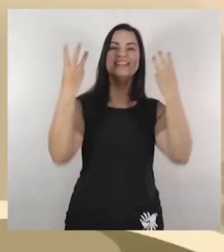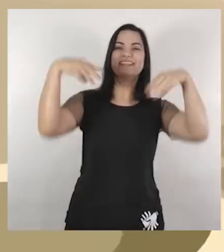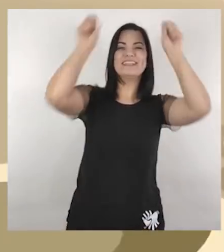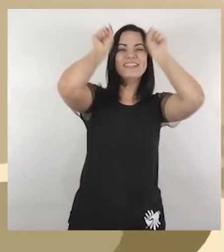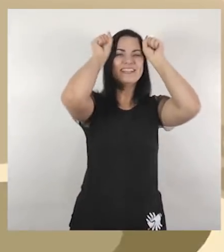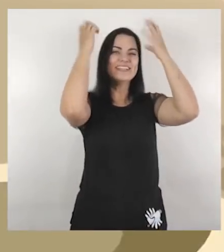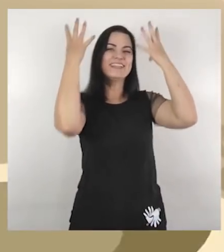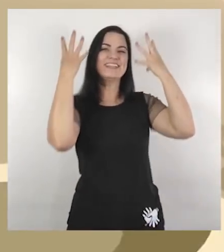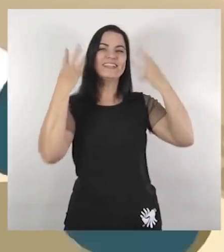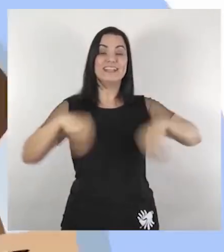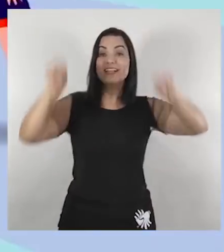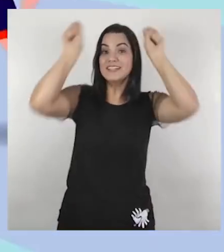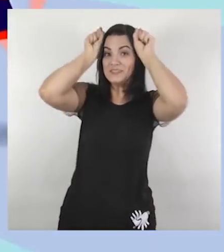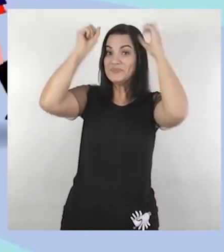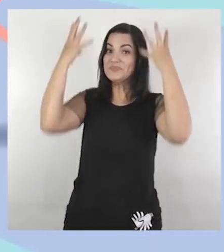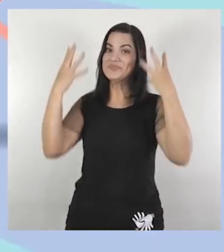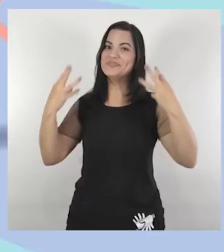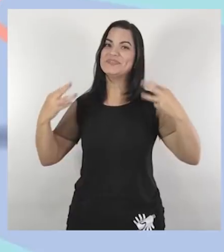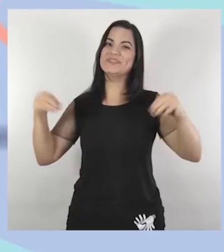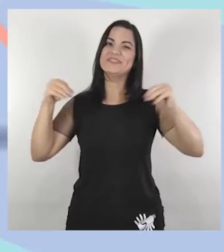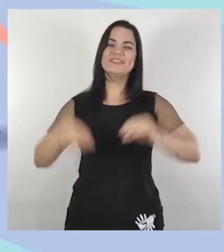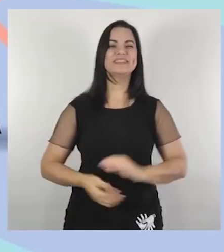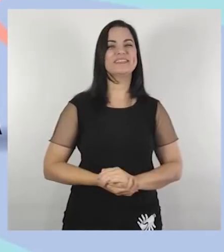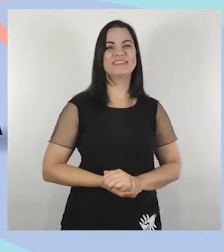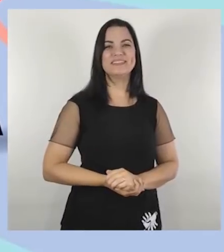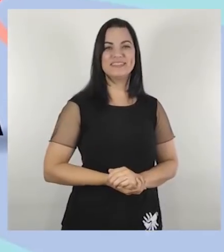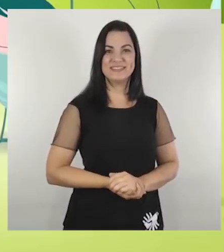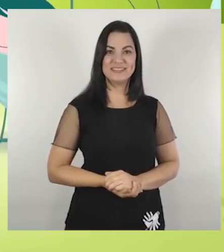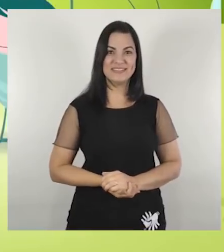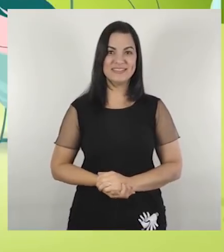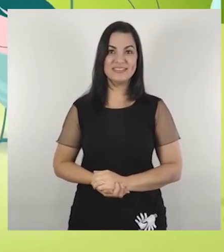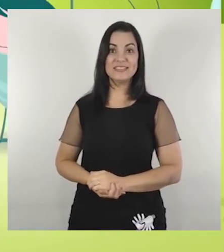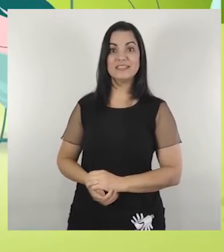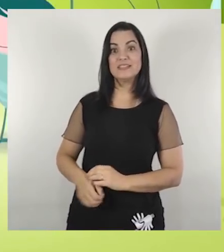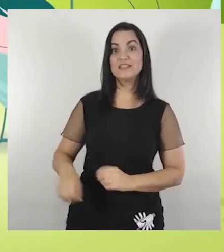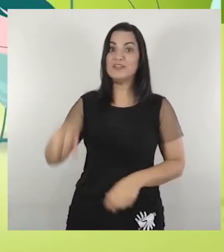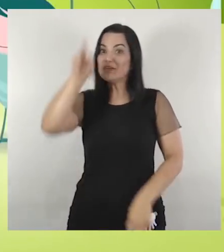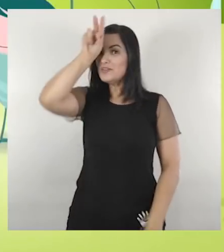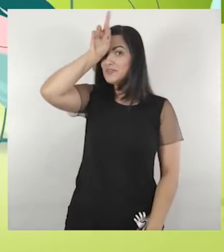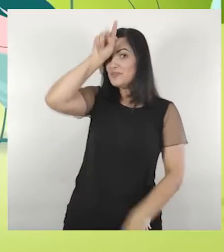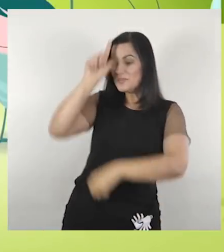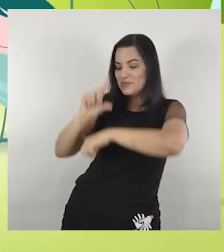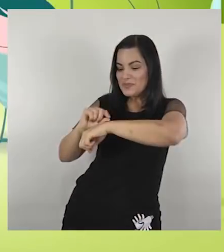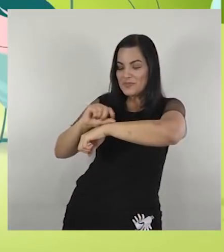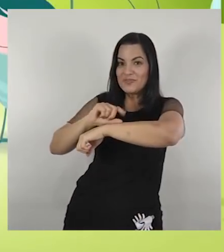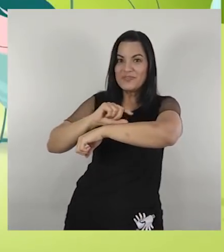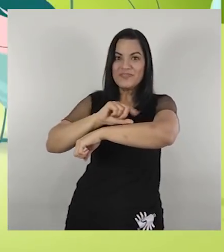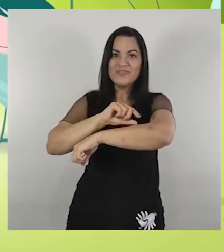Luna. Luna, Luna. Formidável formiga.